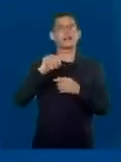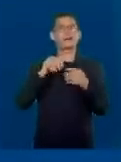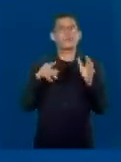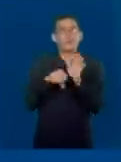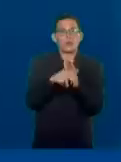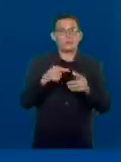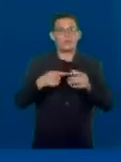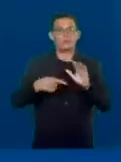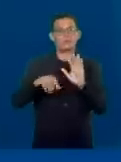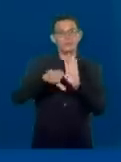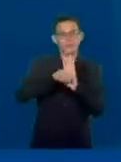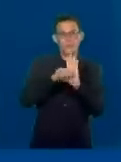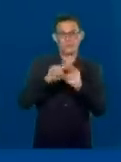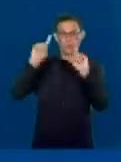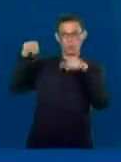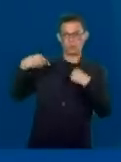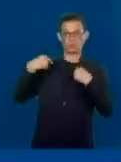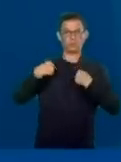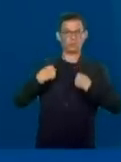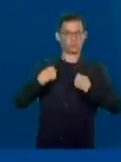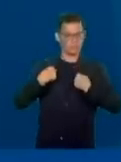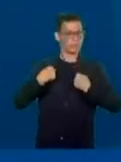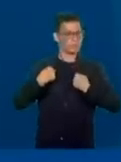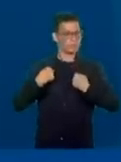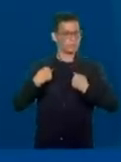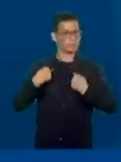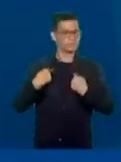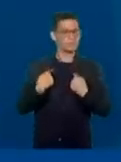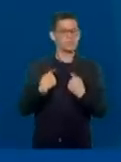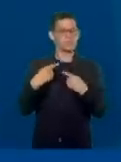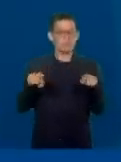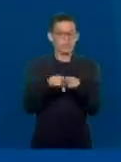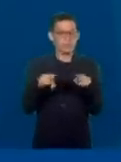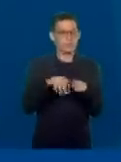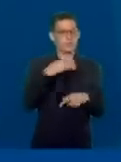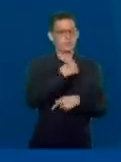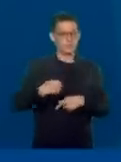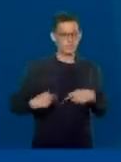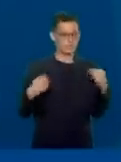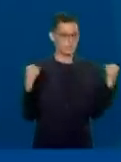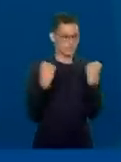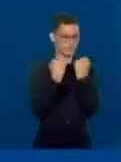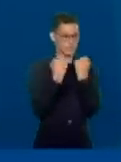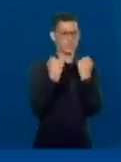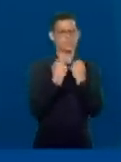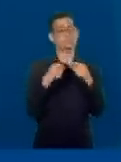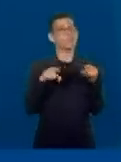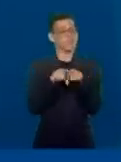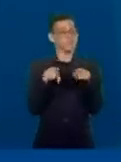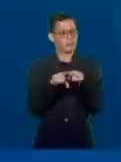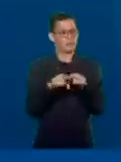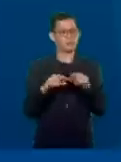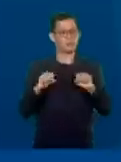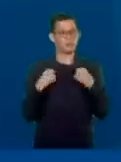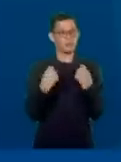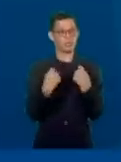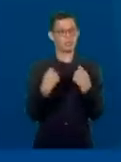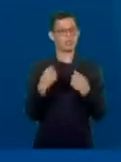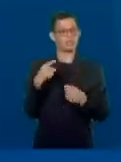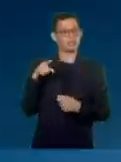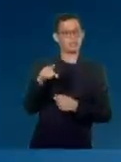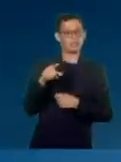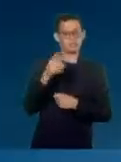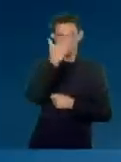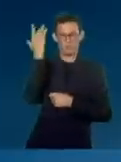Militar, contra a minha pessoa e o do senhor ministro da Defesa por prevaricação. Ou seja, quem me